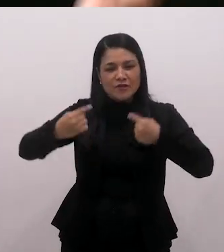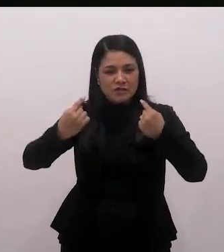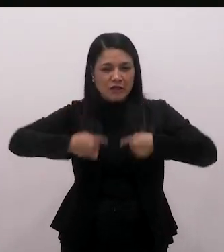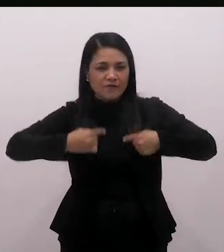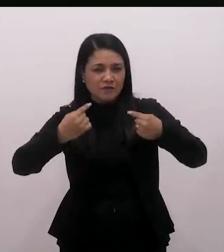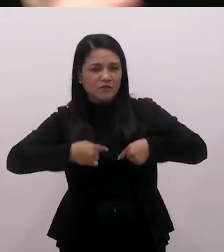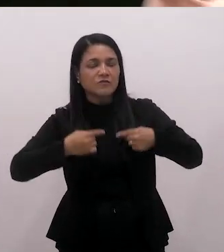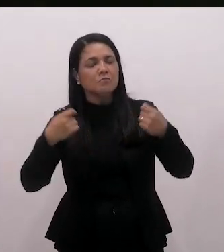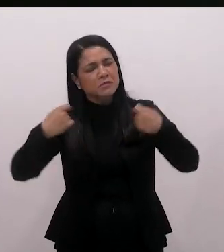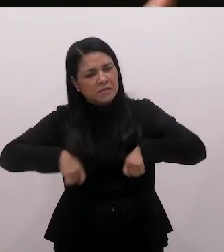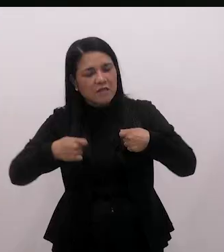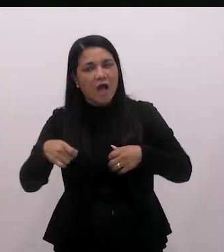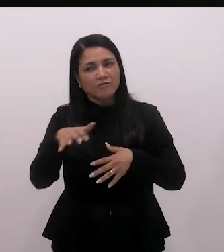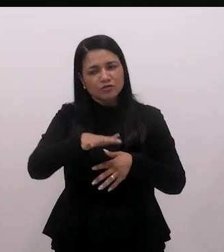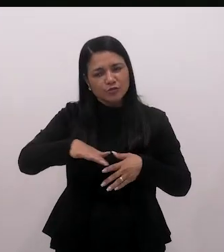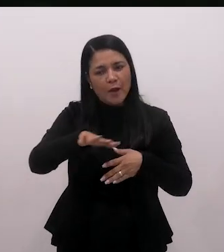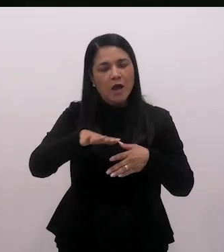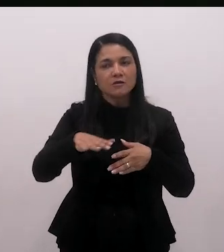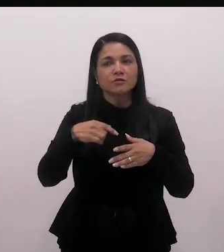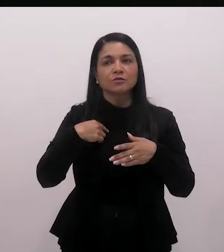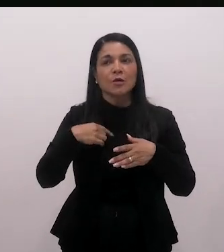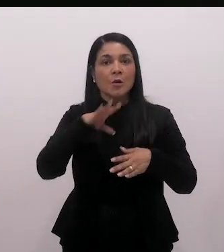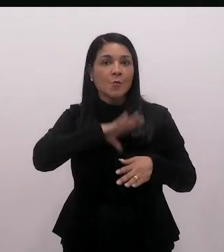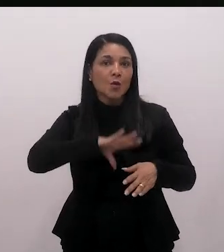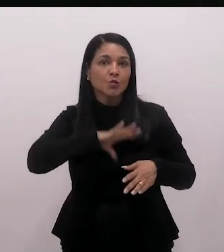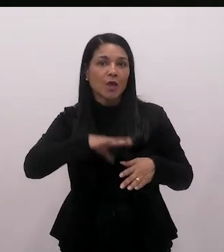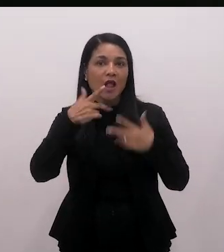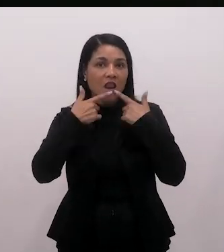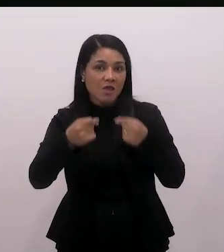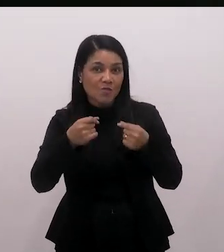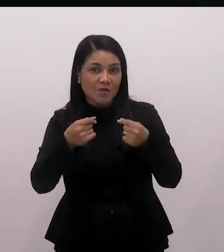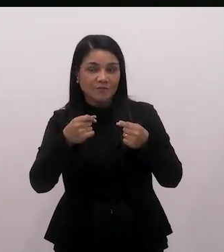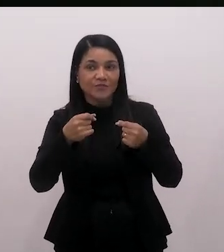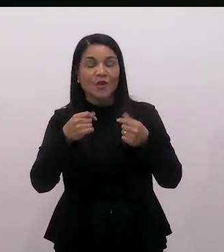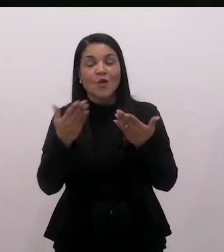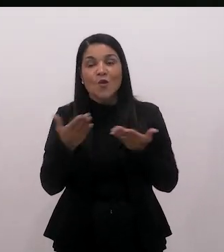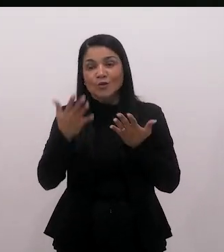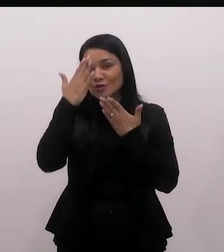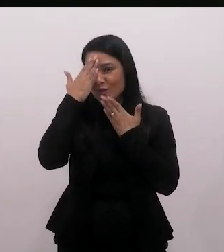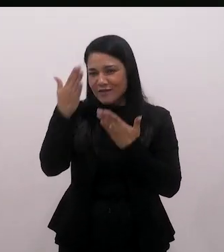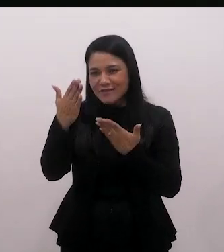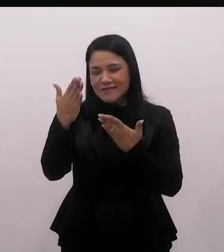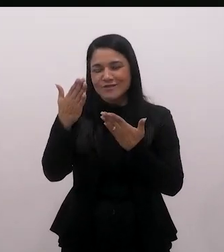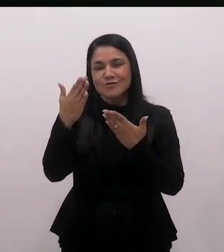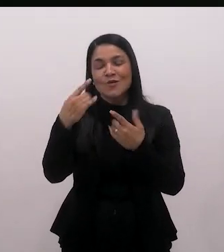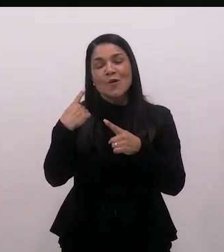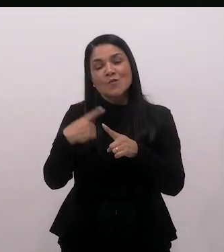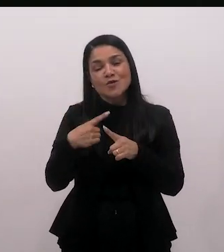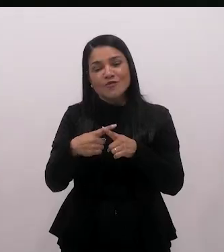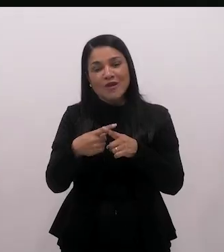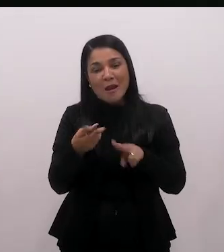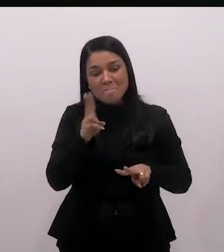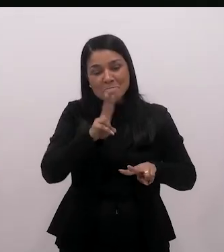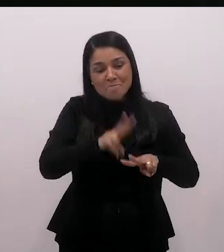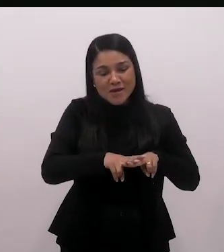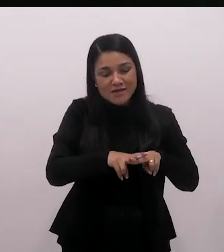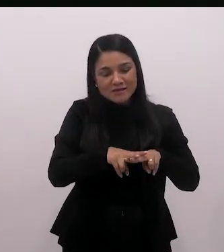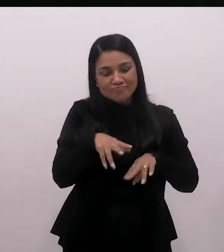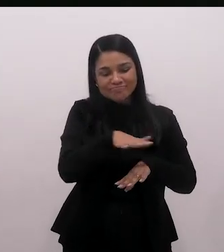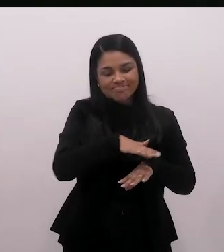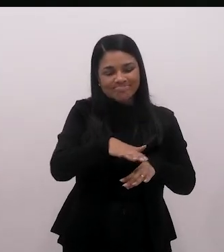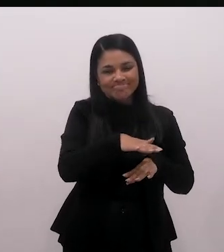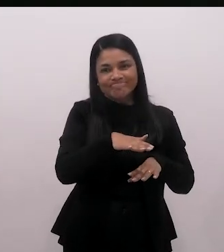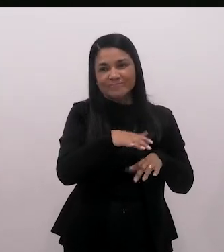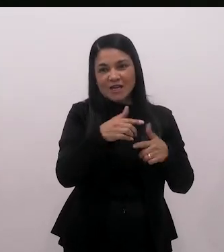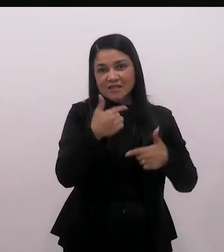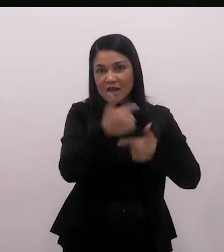não investimos para ter um espaço para todos nós, os que falam português? Hoje eu agradeço, porque eu teria ficado agarrada a um espaço que eu teria